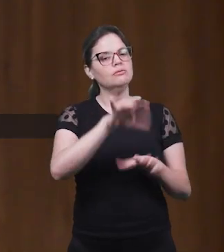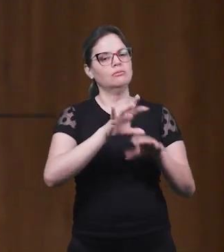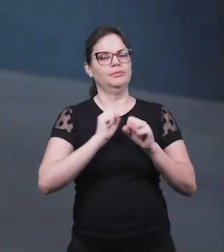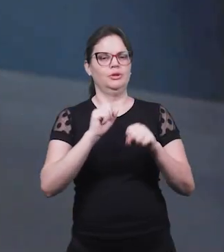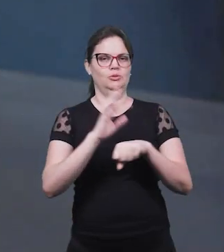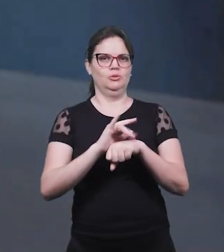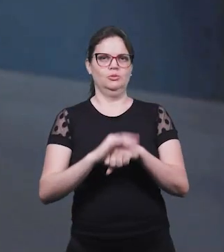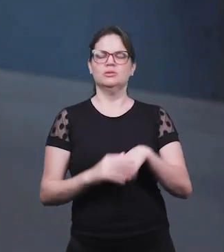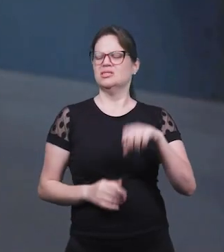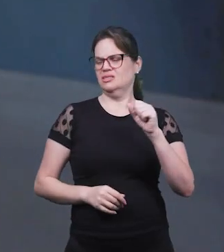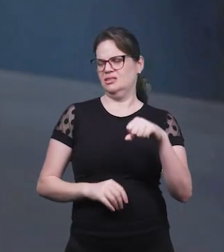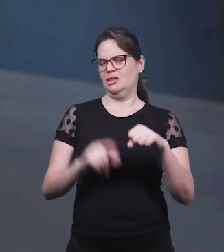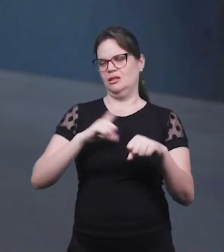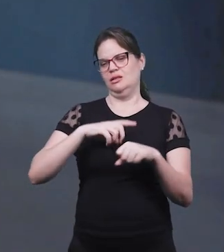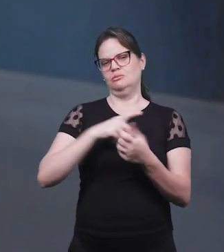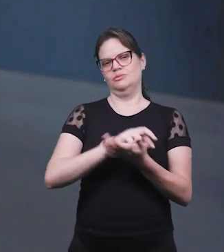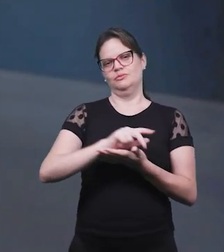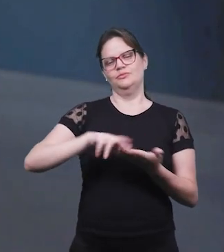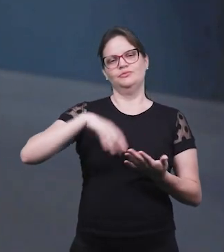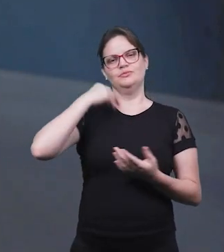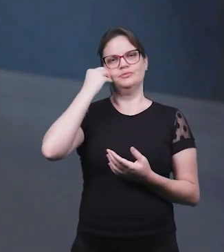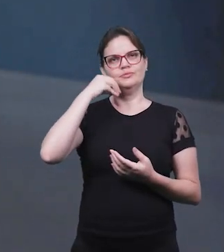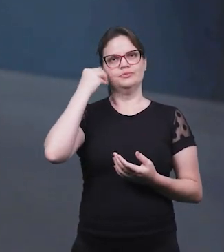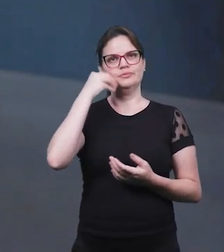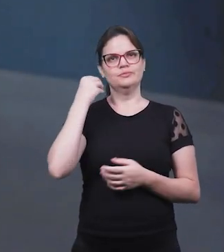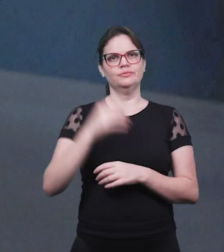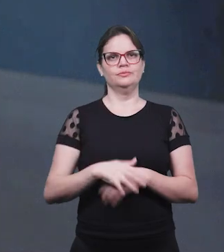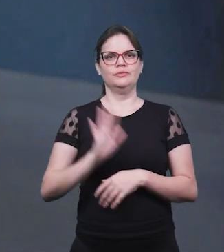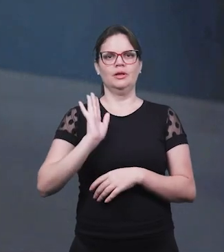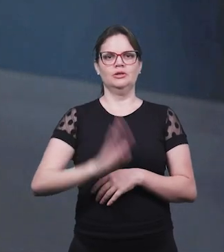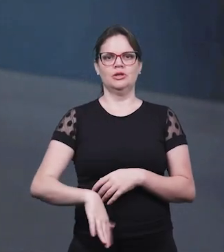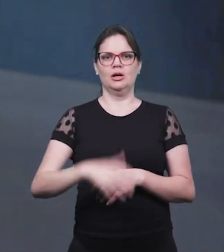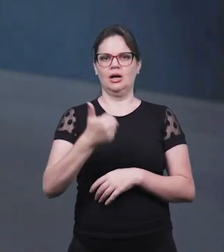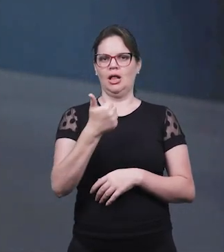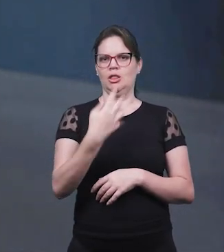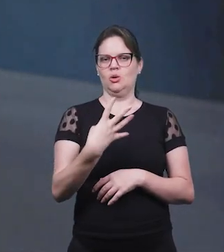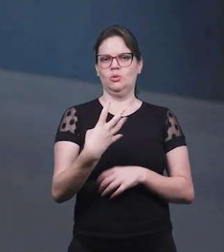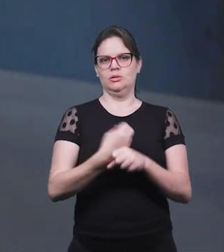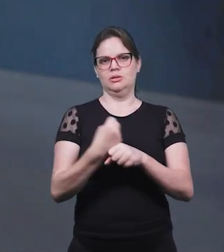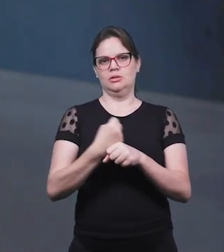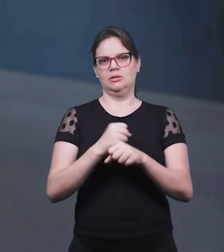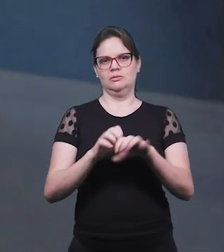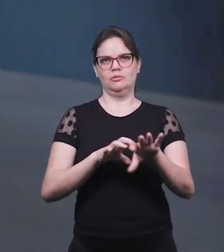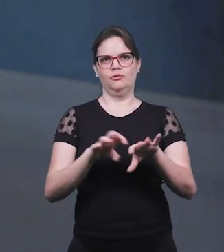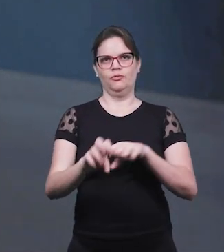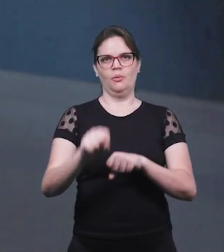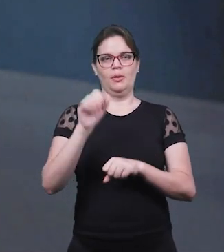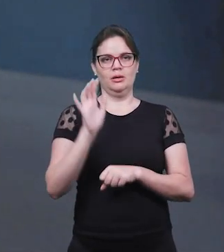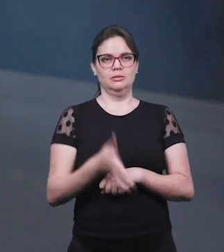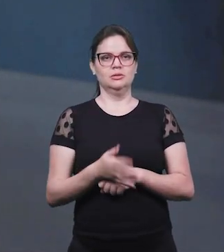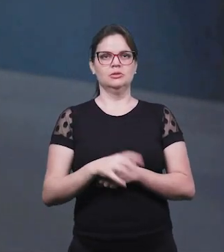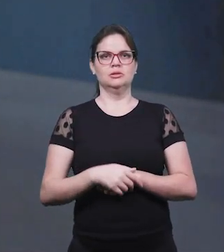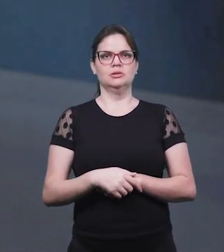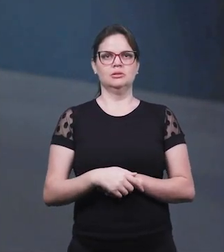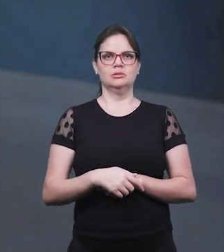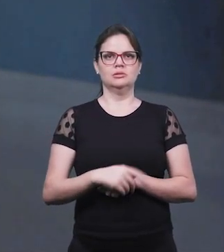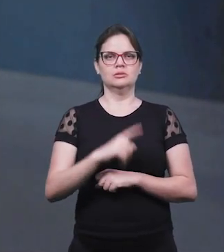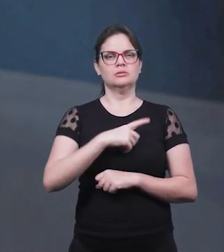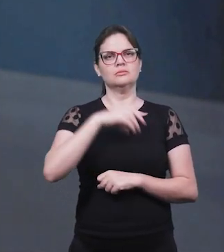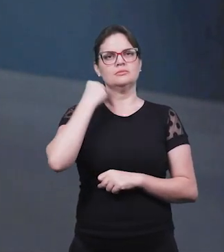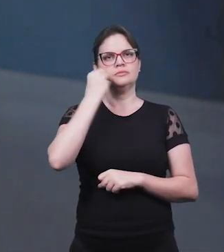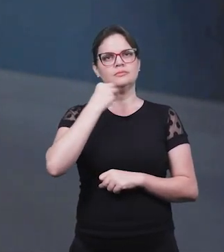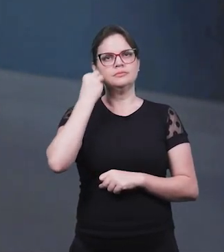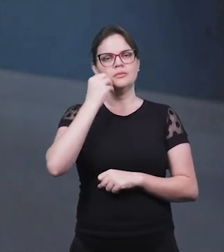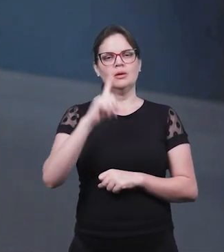né? Sim, eu tenho várias experiências, né? Já tenho mais de 14 anos aí de formado, então tem experiência